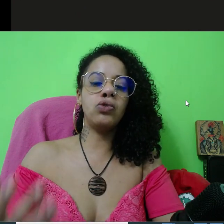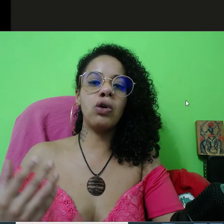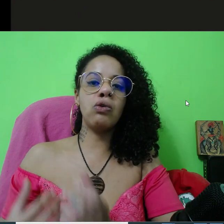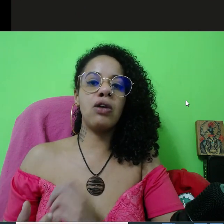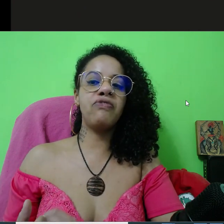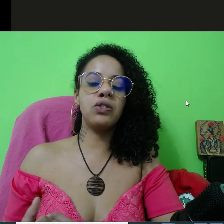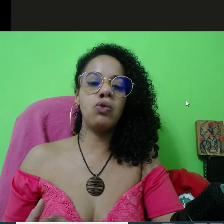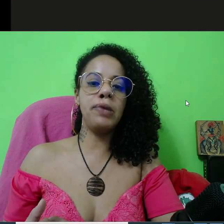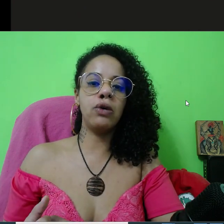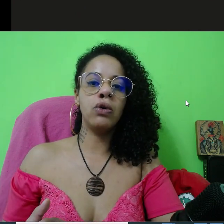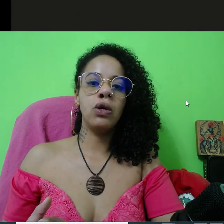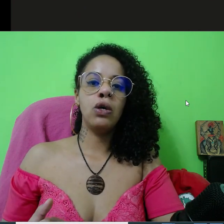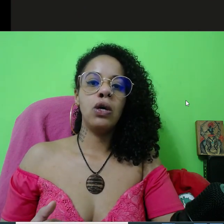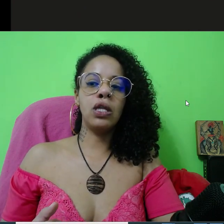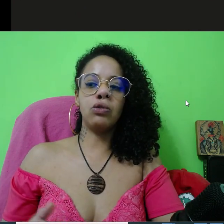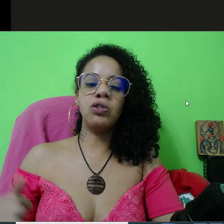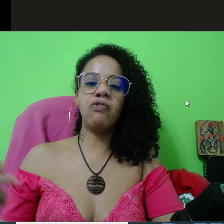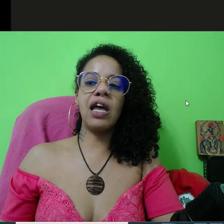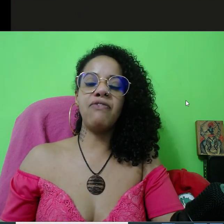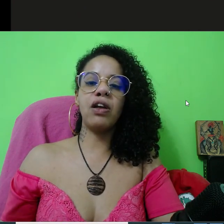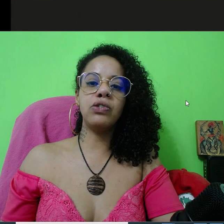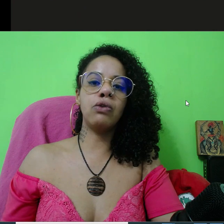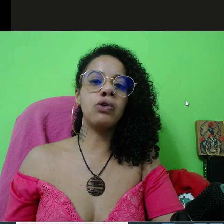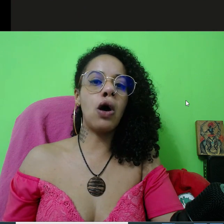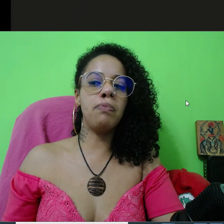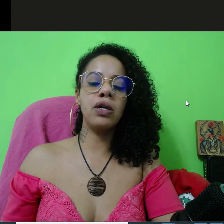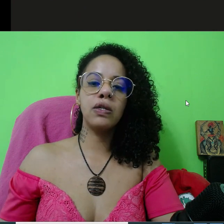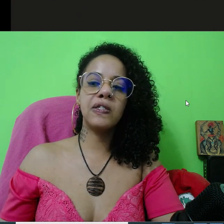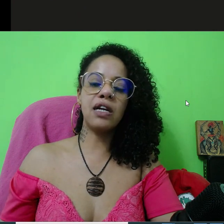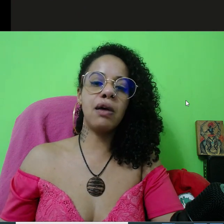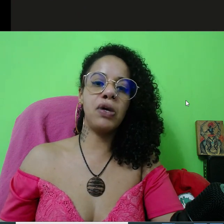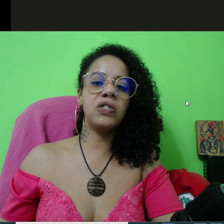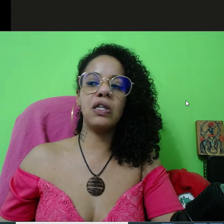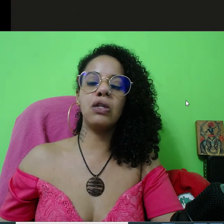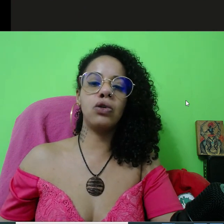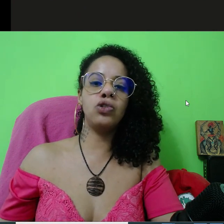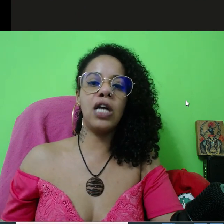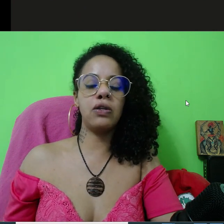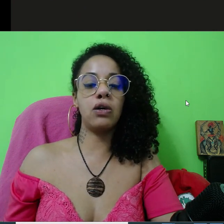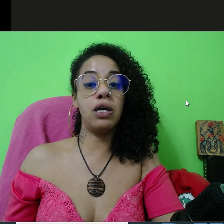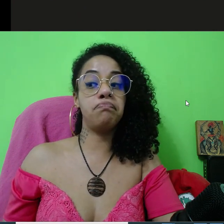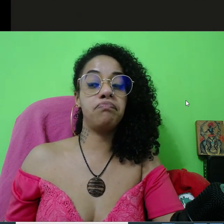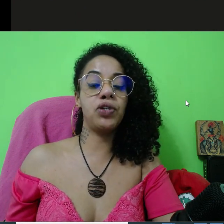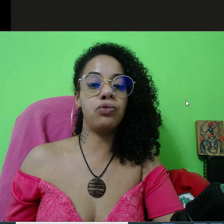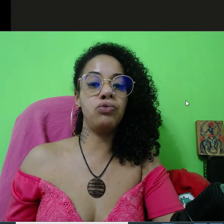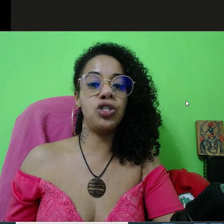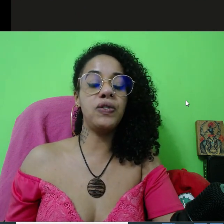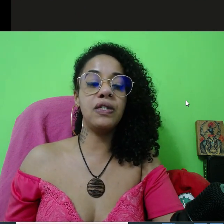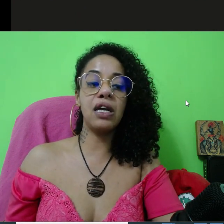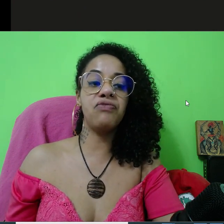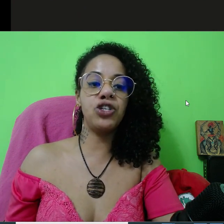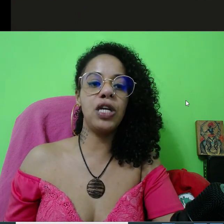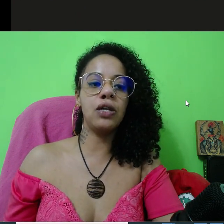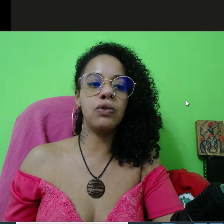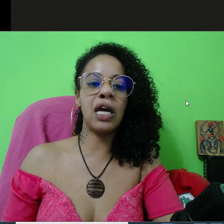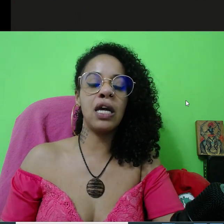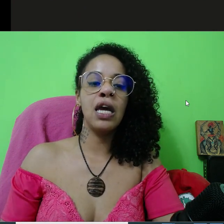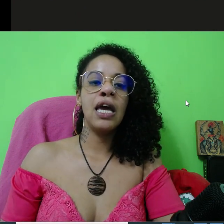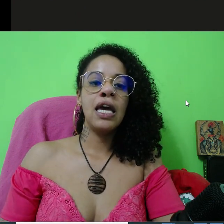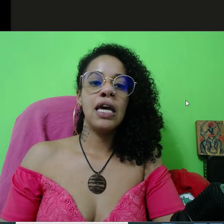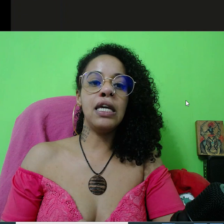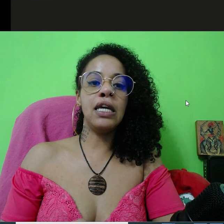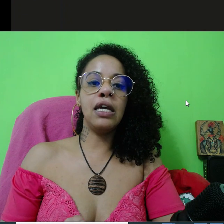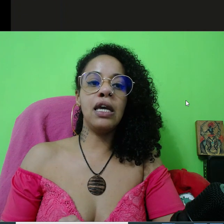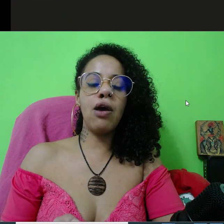fazer com os outros porque eu não quero que façam comigo então se eu vou lá e falo o seu nome certamente você tem todo direito agora se eu não disse tem que ver direito